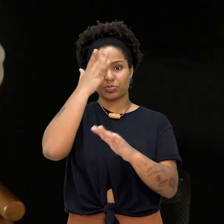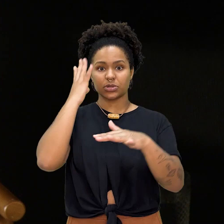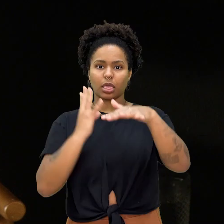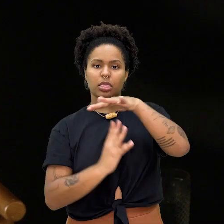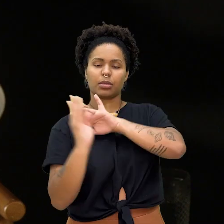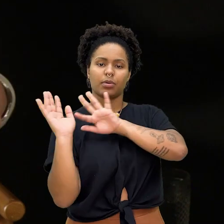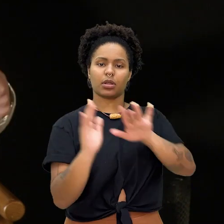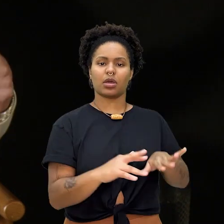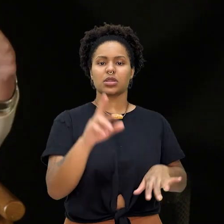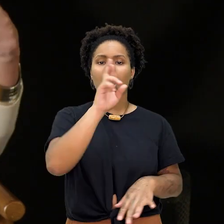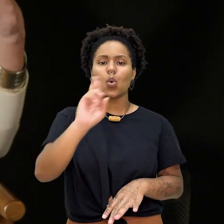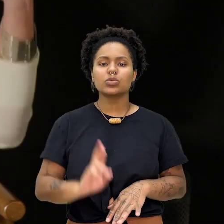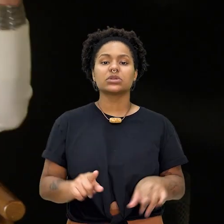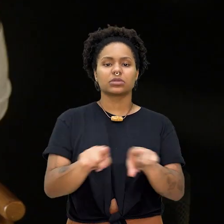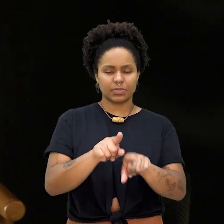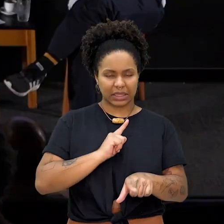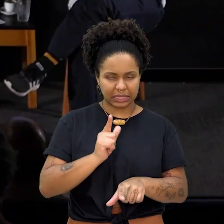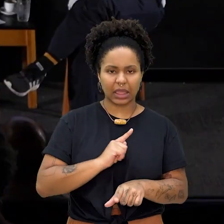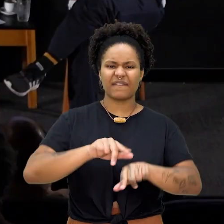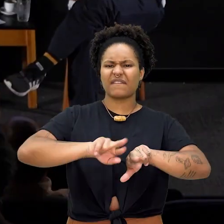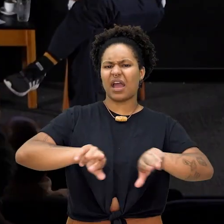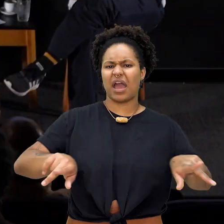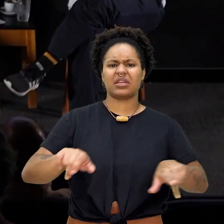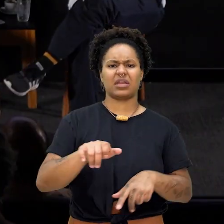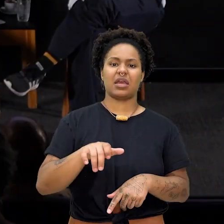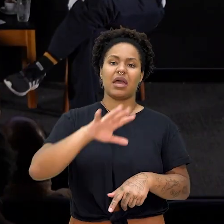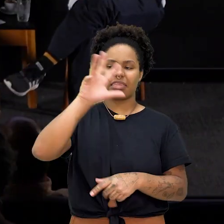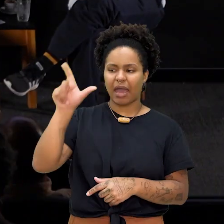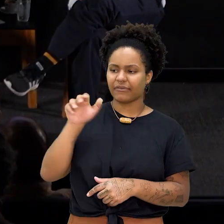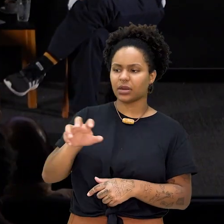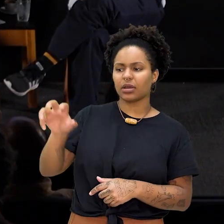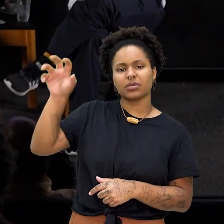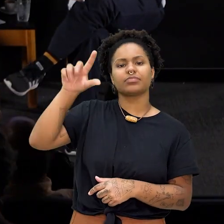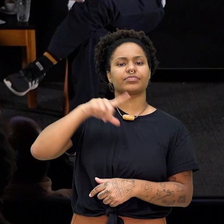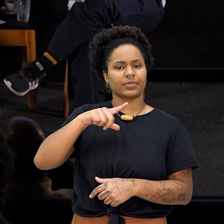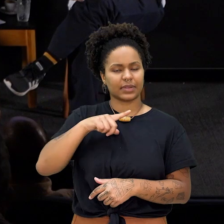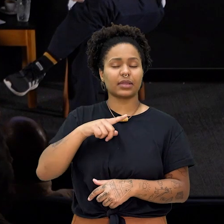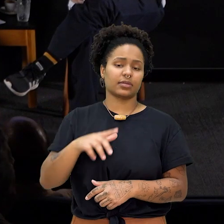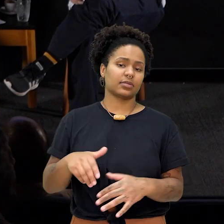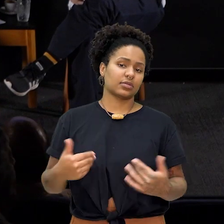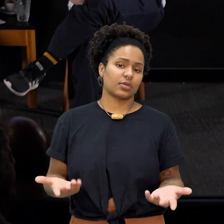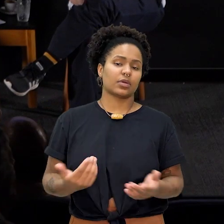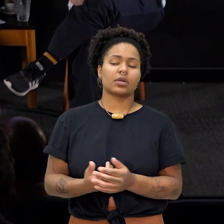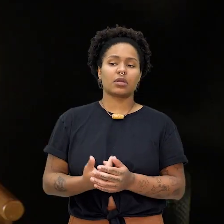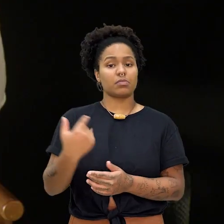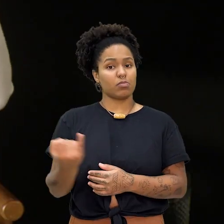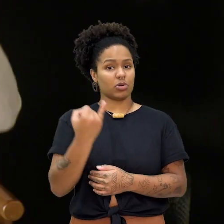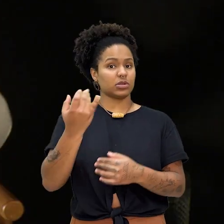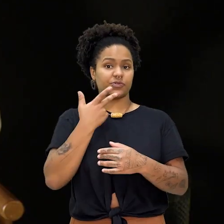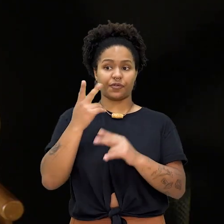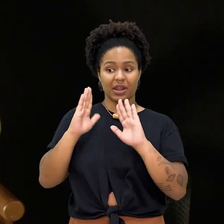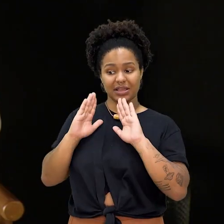da Rússia, também tem um programa, e vários programas na África. Então, é importante, eu vou